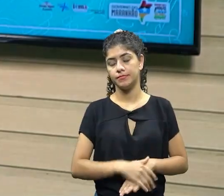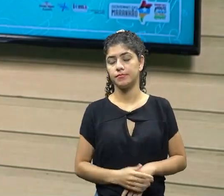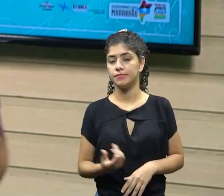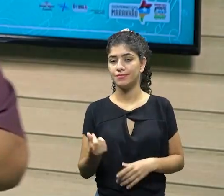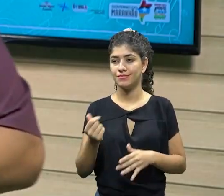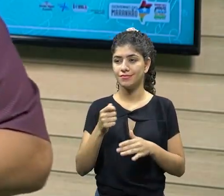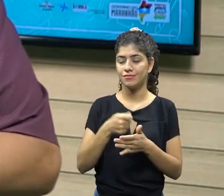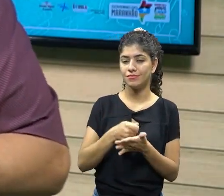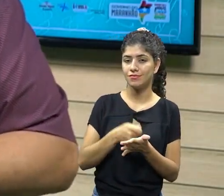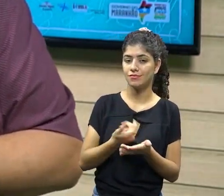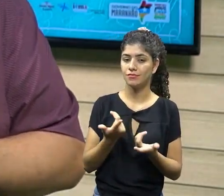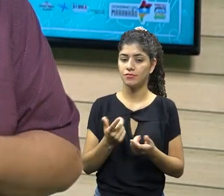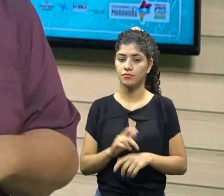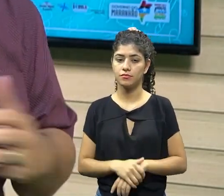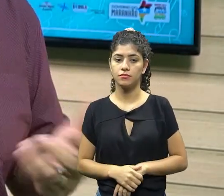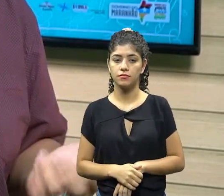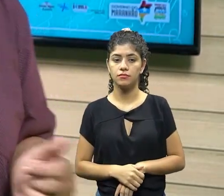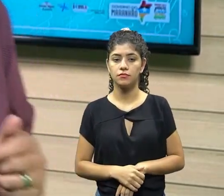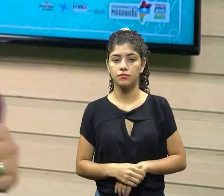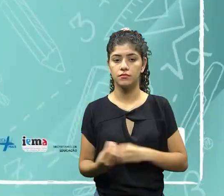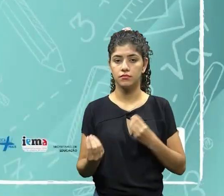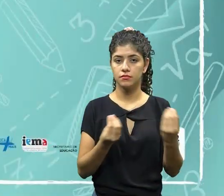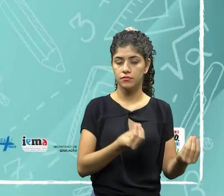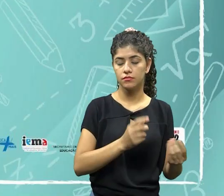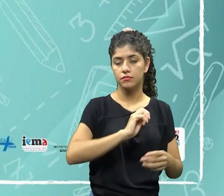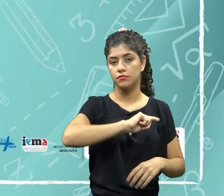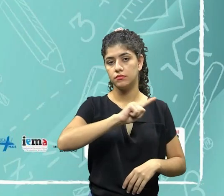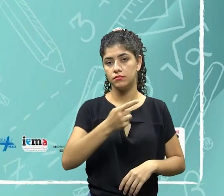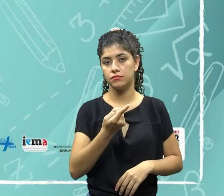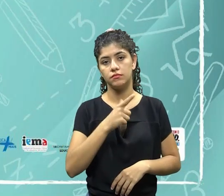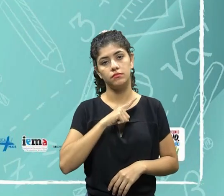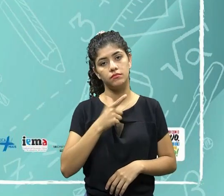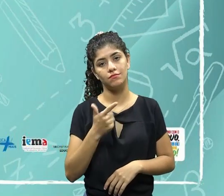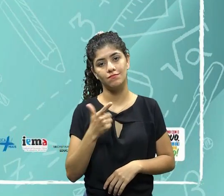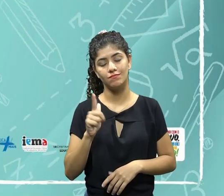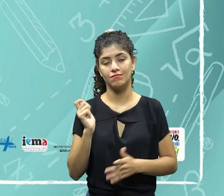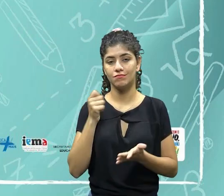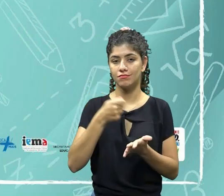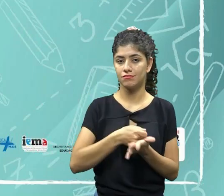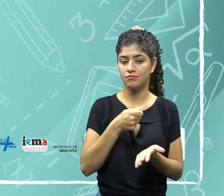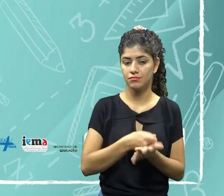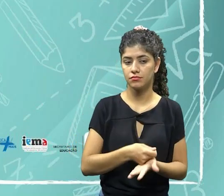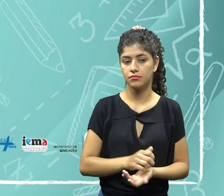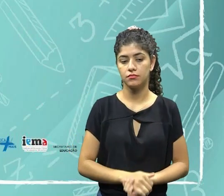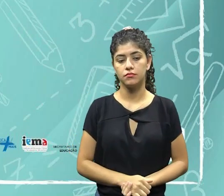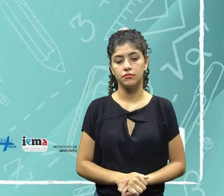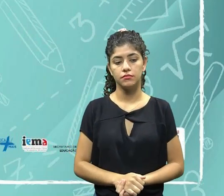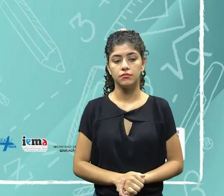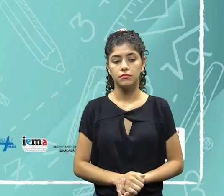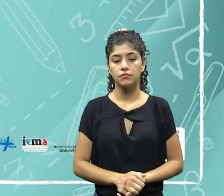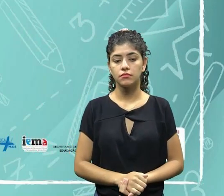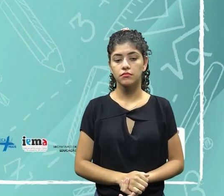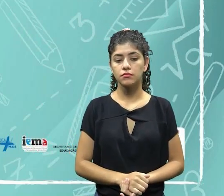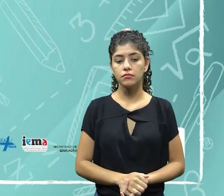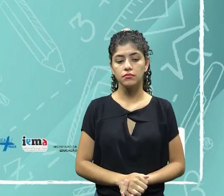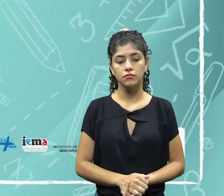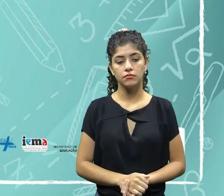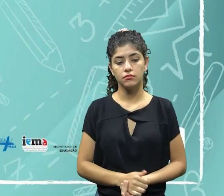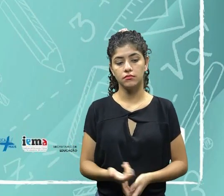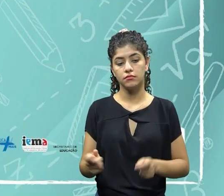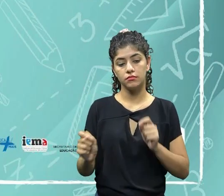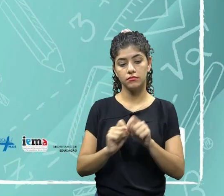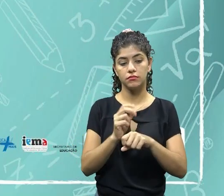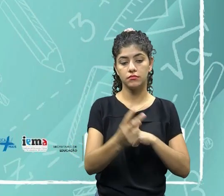fluxo e depois eu não vou ter dinheiro para pagar esse fluxo, tá bom? E locação de recursos. Colocação de recursos, ou